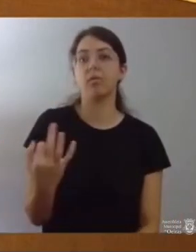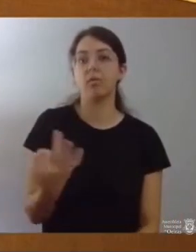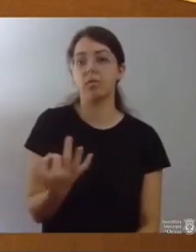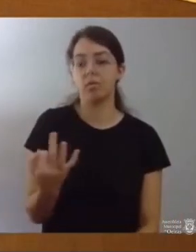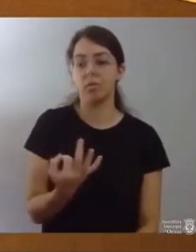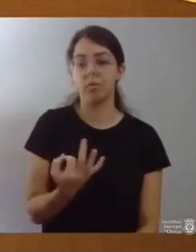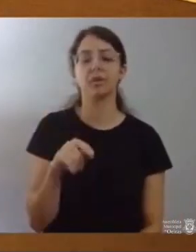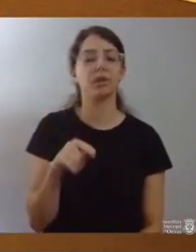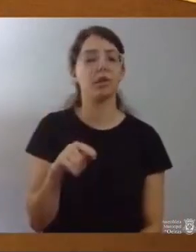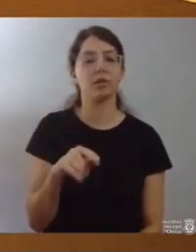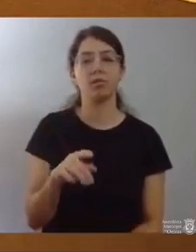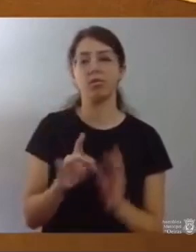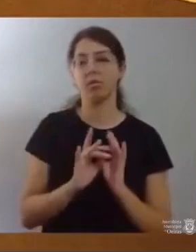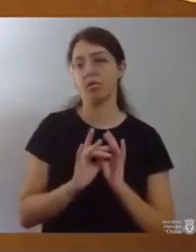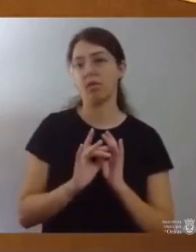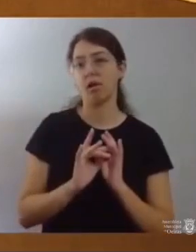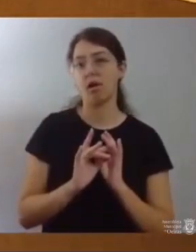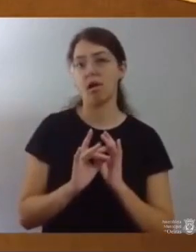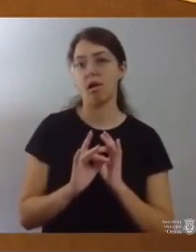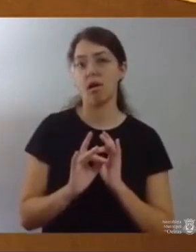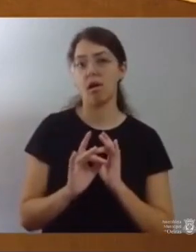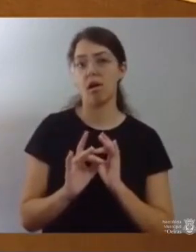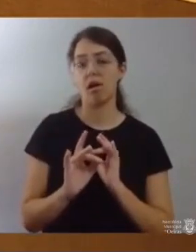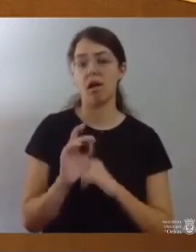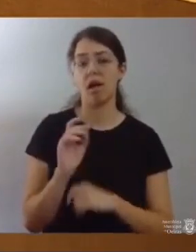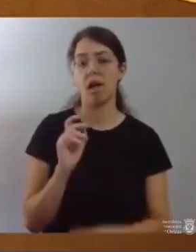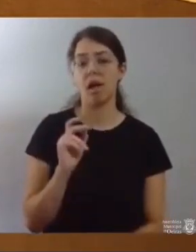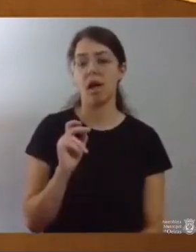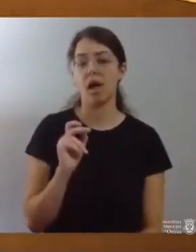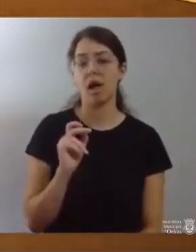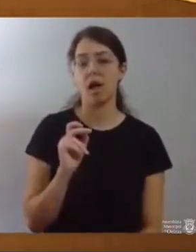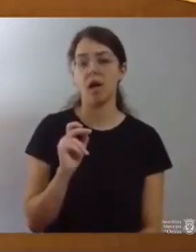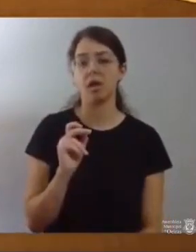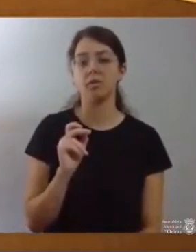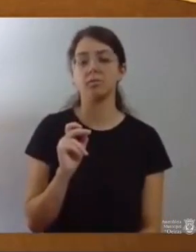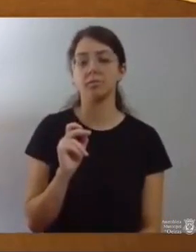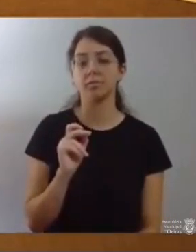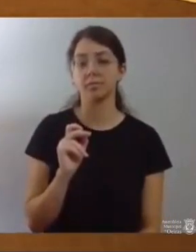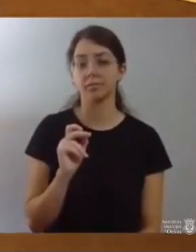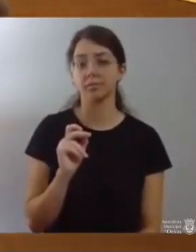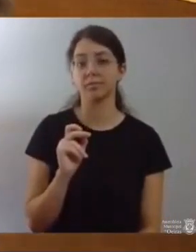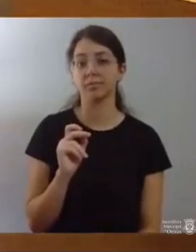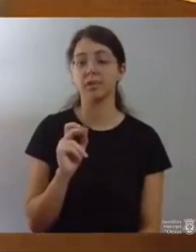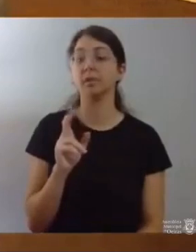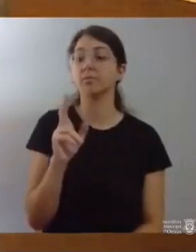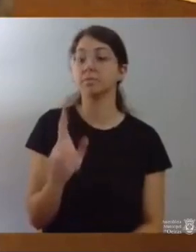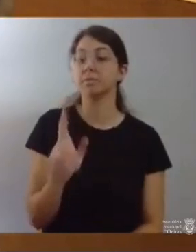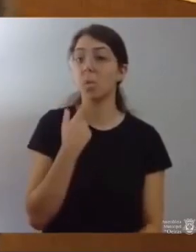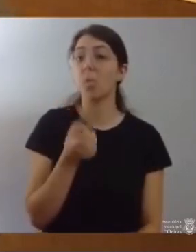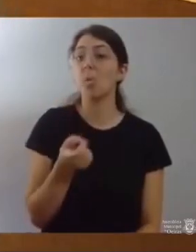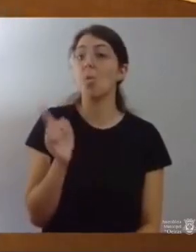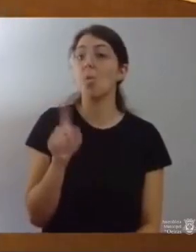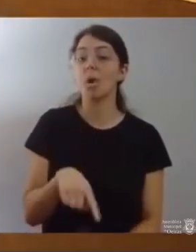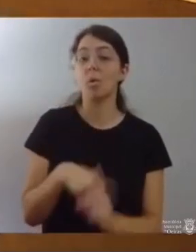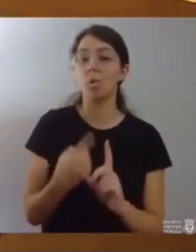mandato anterior e de ter sido reduzido novamente no ano